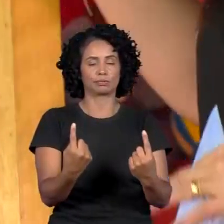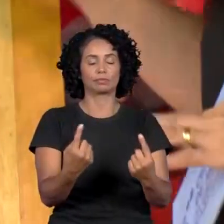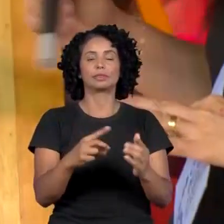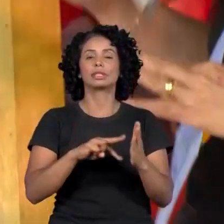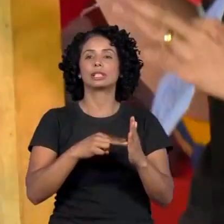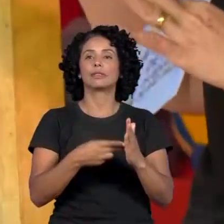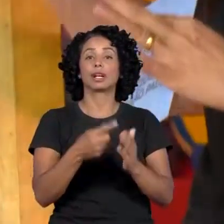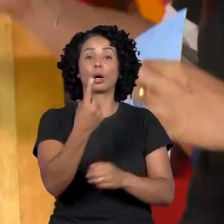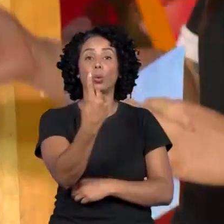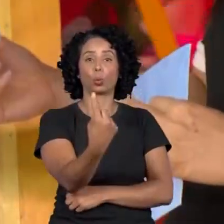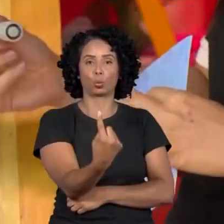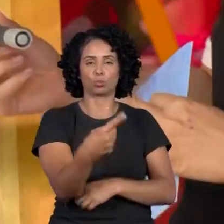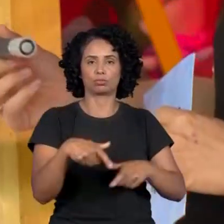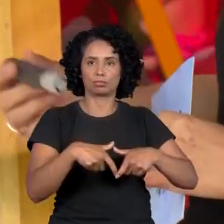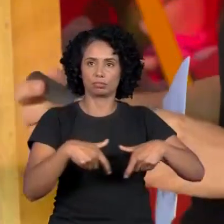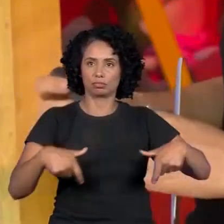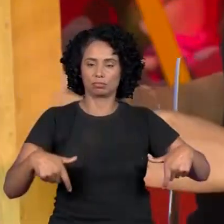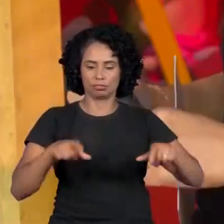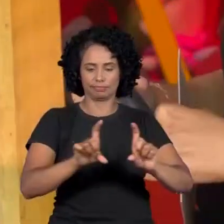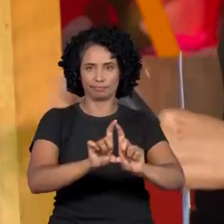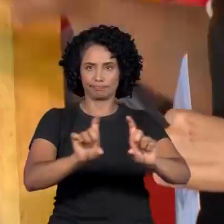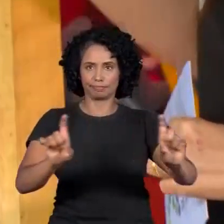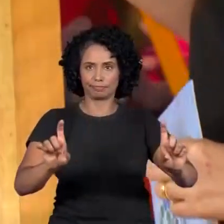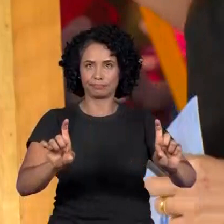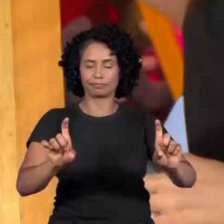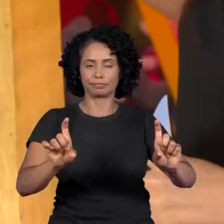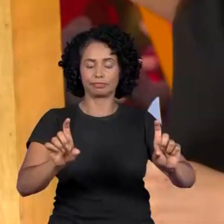inteiro, então, fiz partes do inteiro.